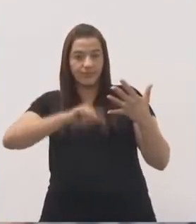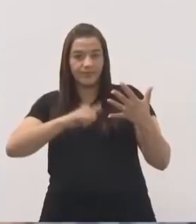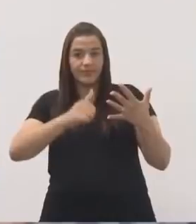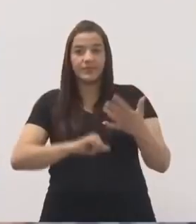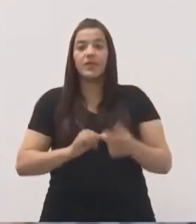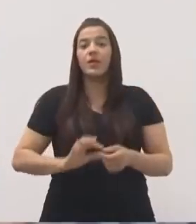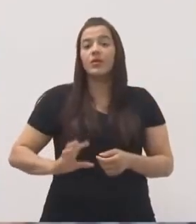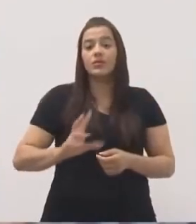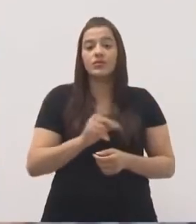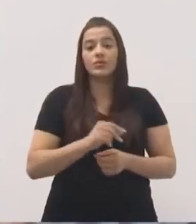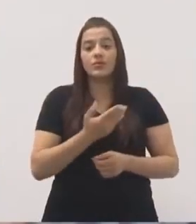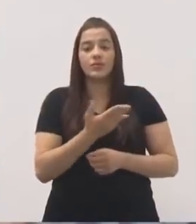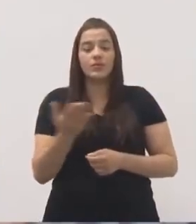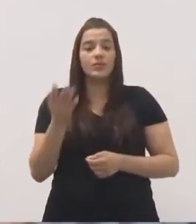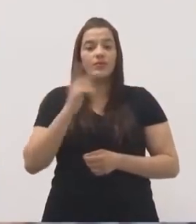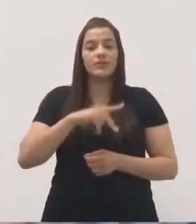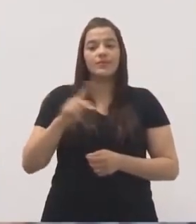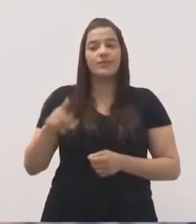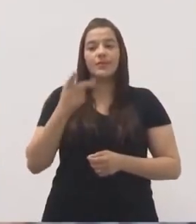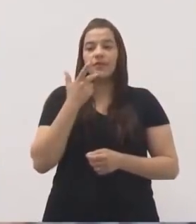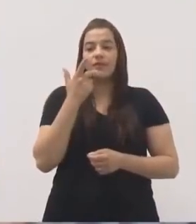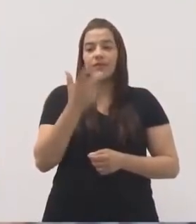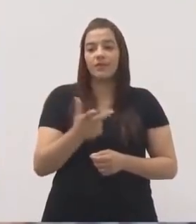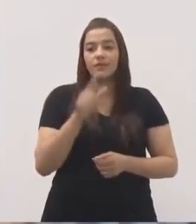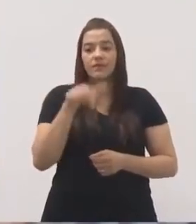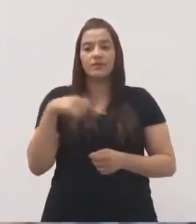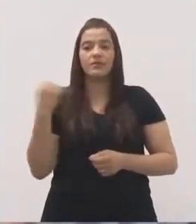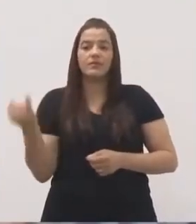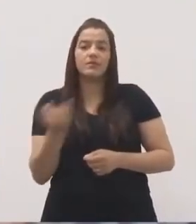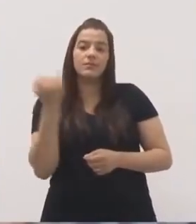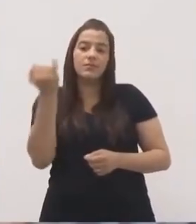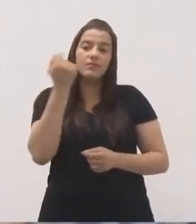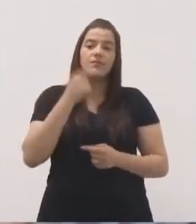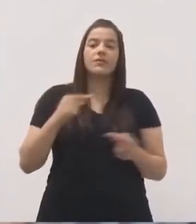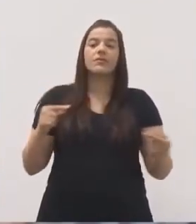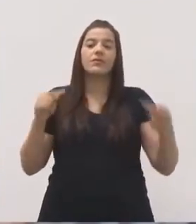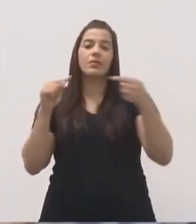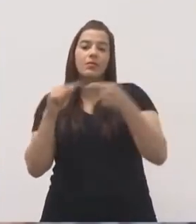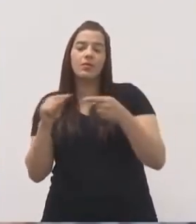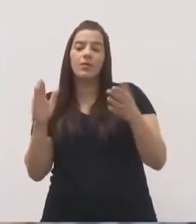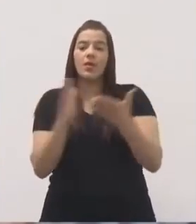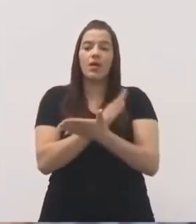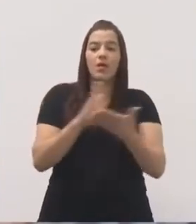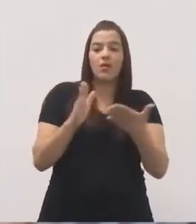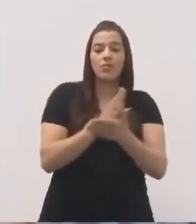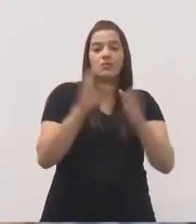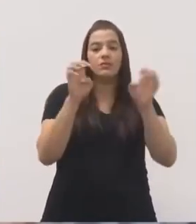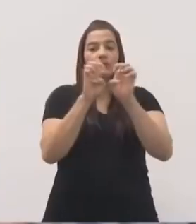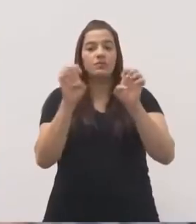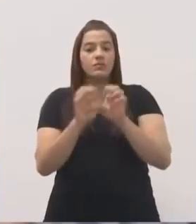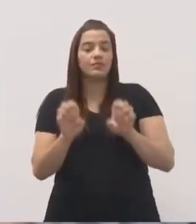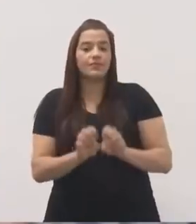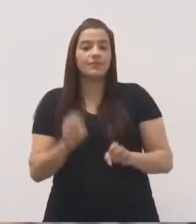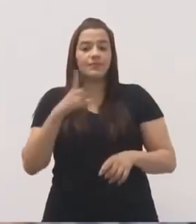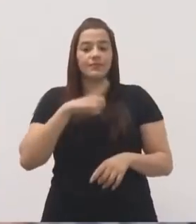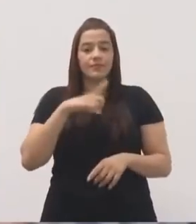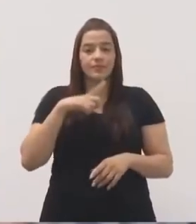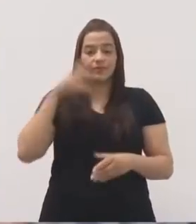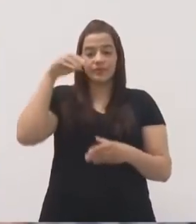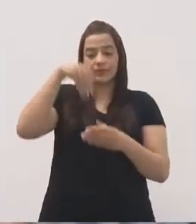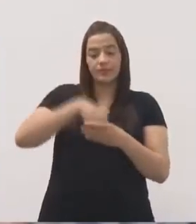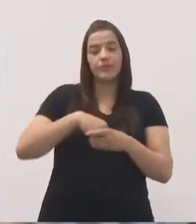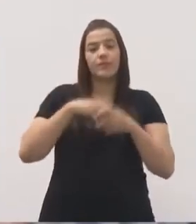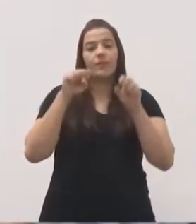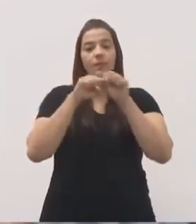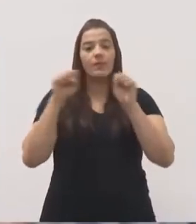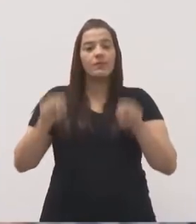O professor Hilton vai trazer uma fala importante aqui para a gente em relação a algumas estruturas que estão dentro desse sistema e